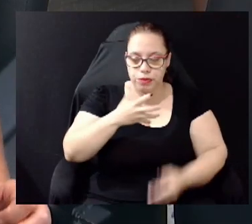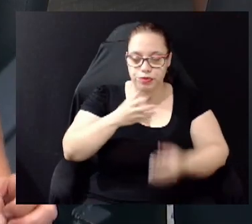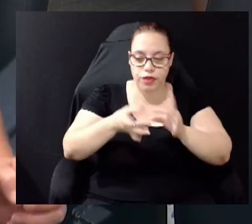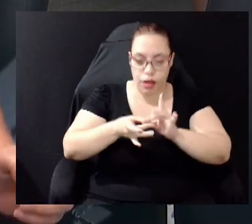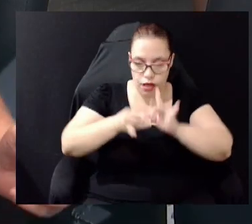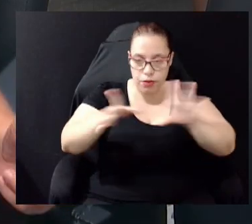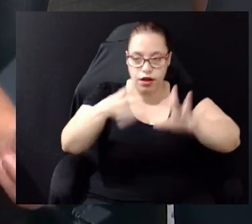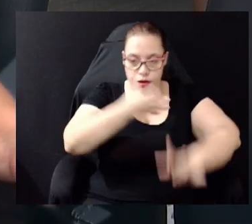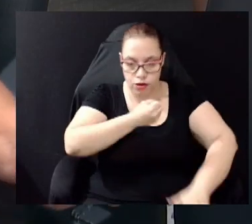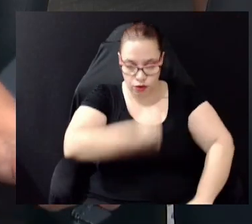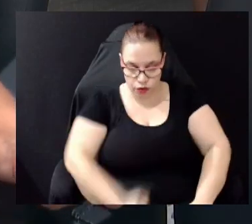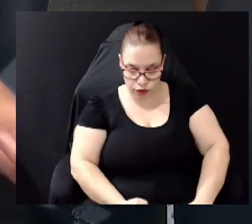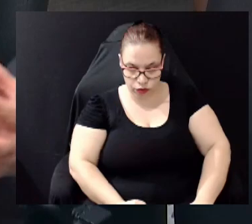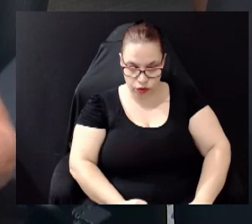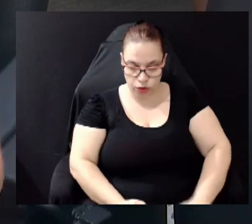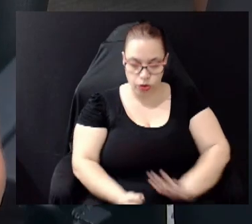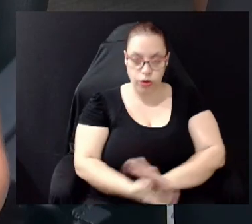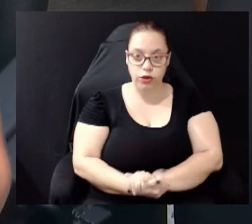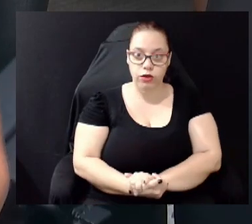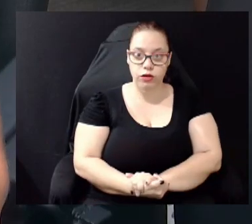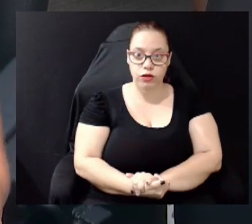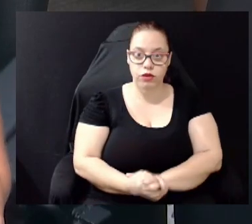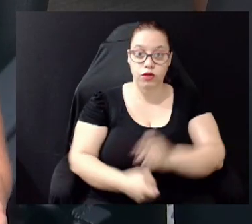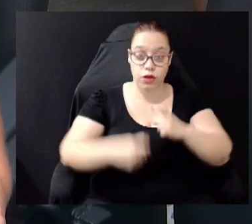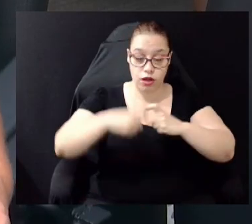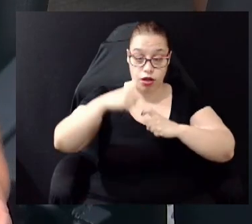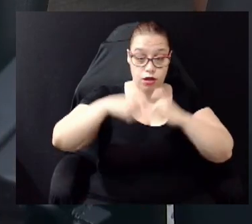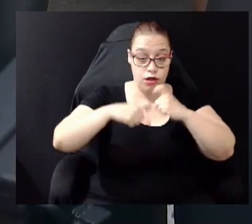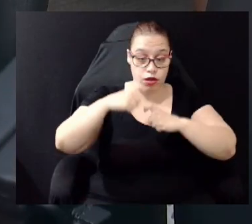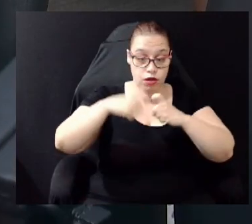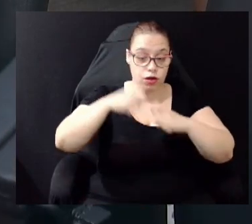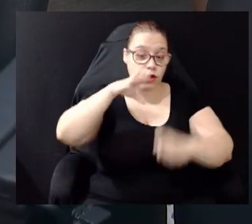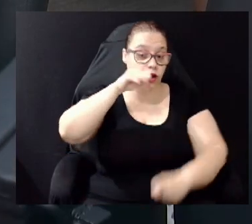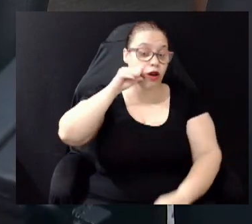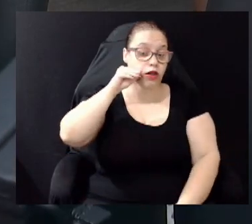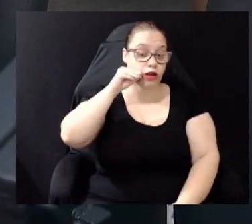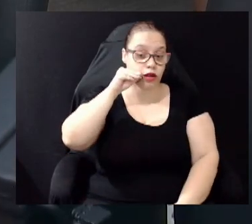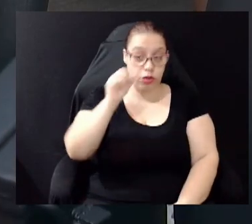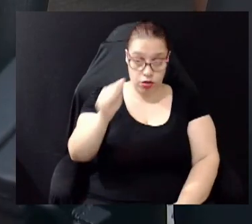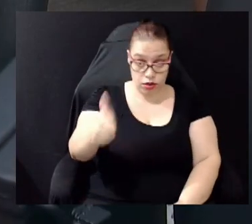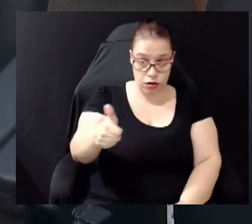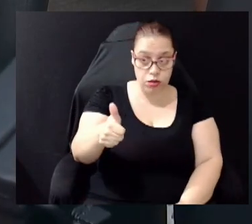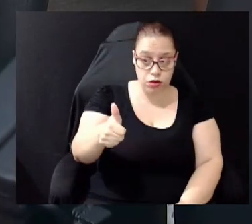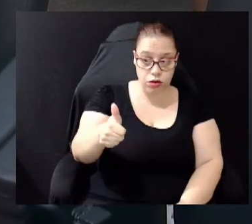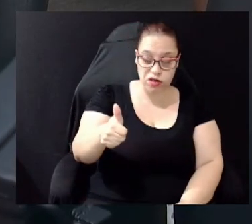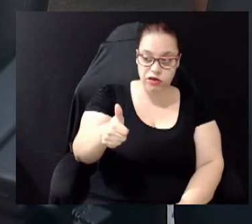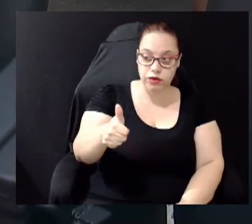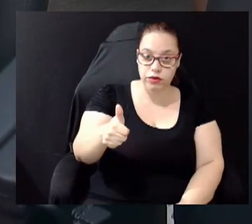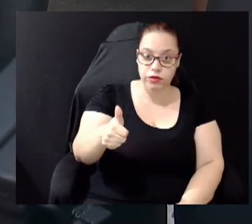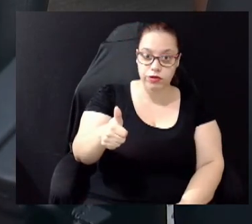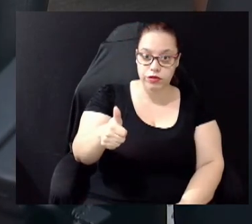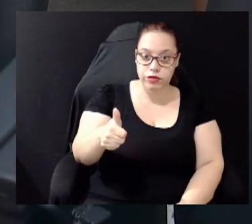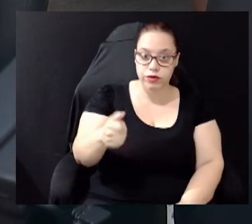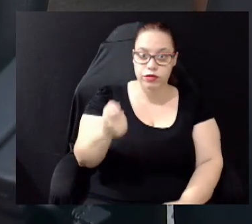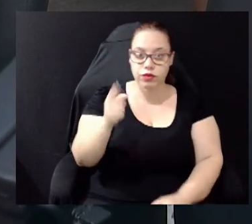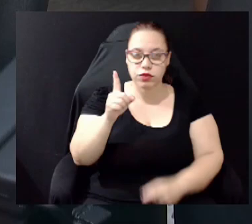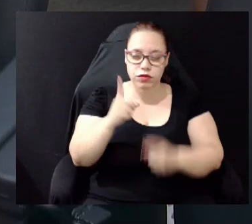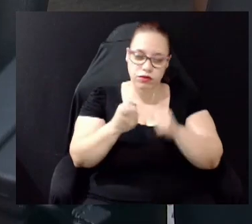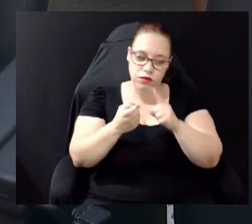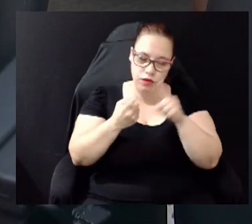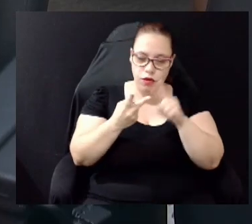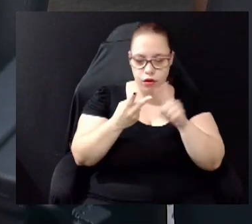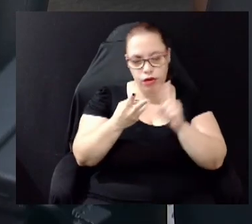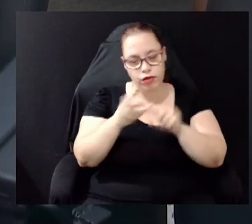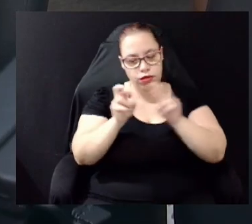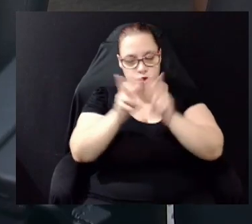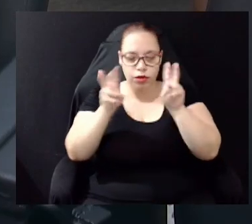violência sexual na adolescência, tá? Eu acho que assim foi uma das temáticas que a gente